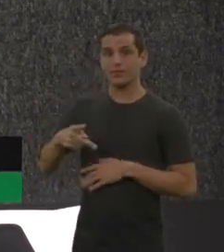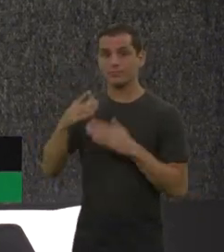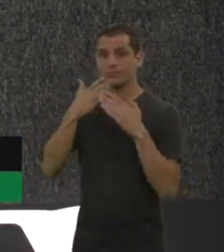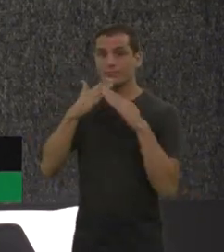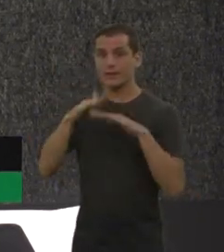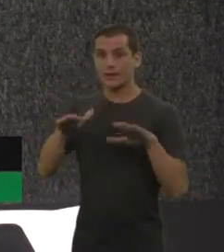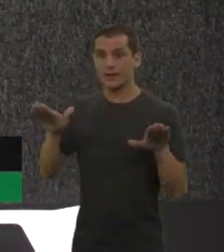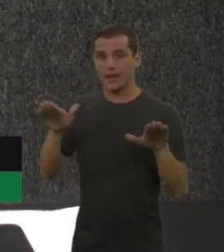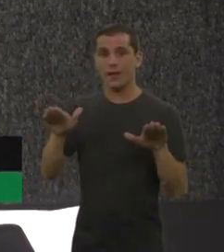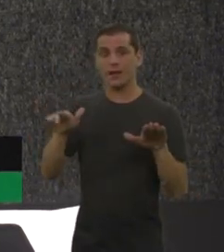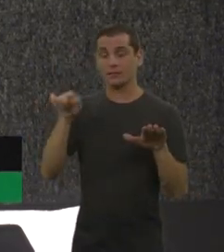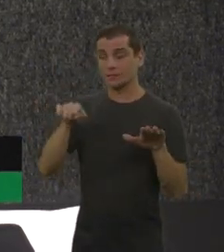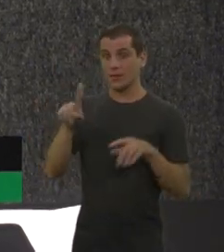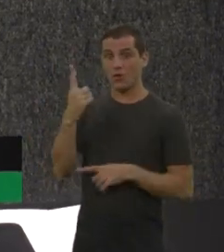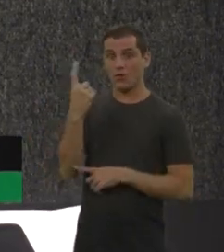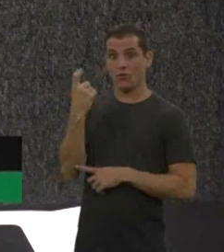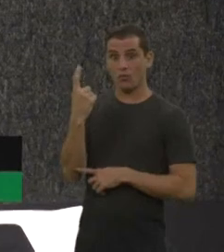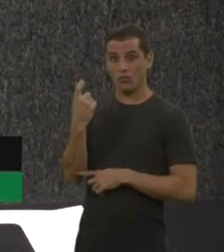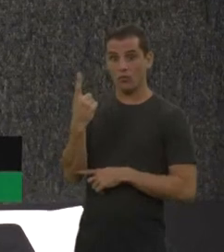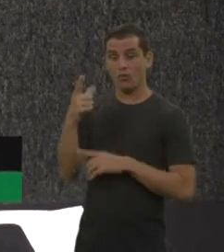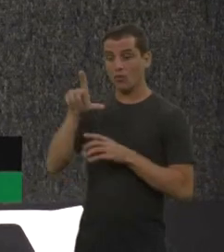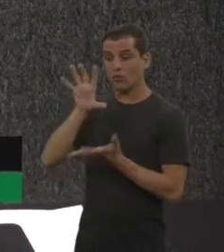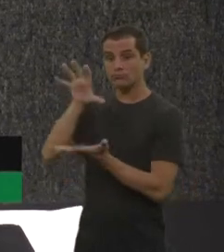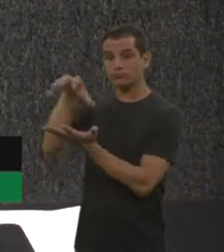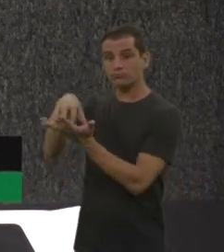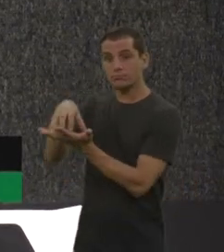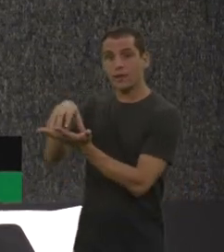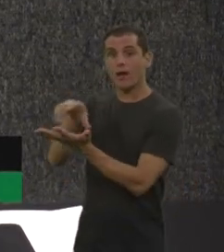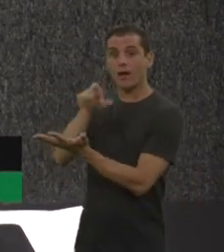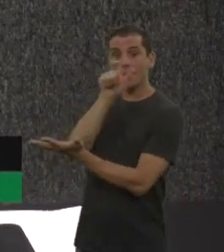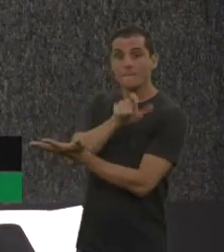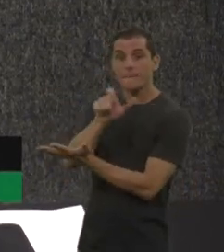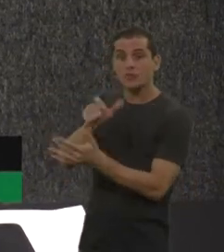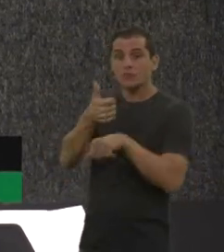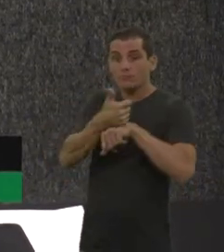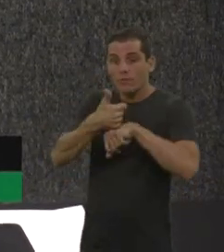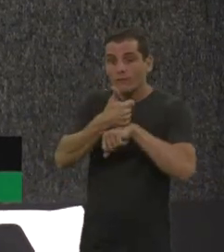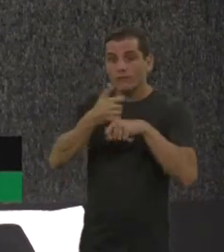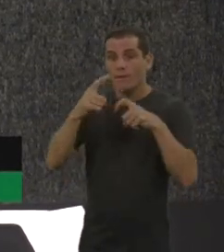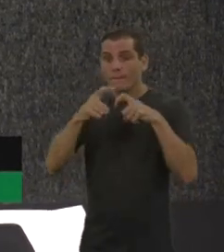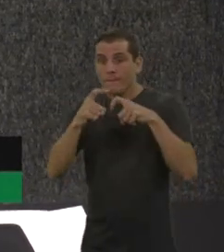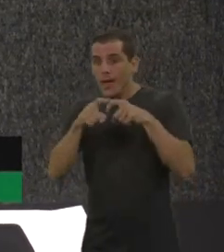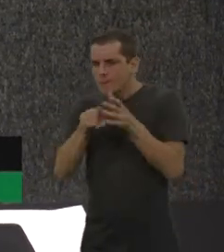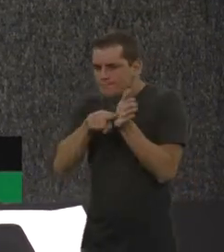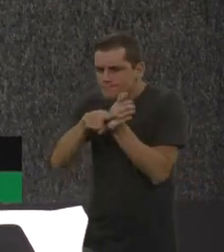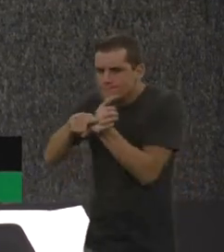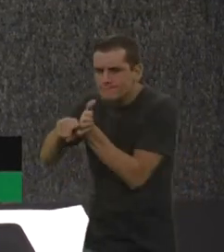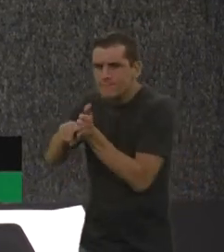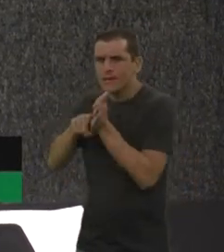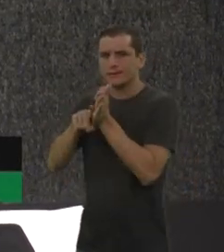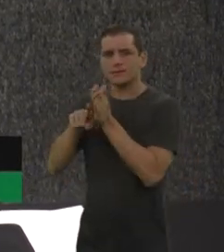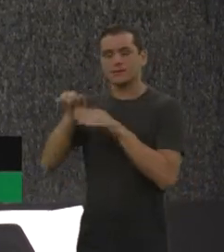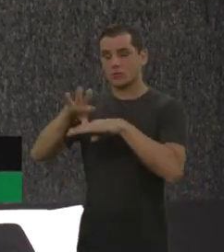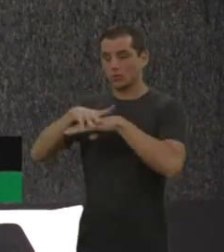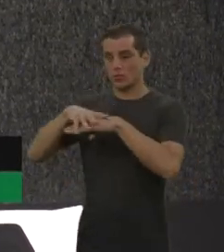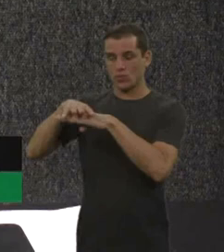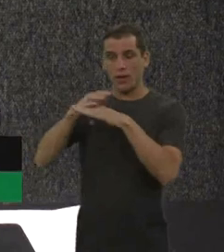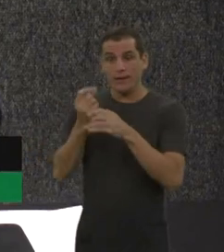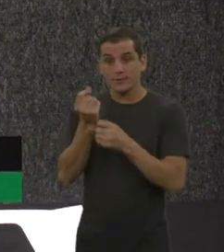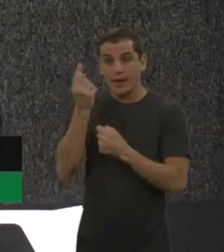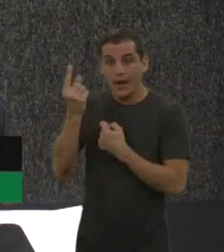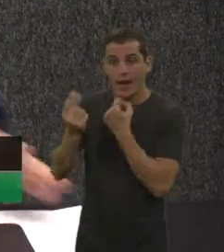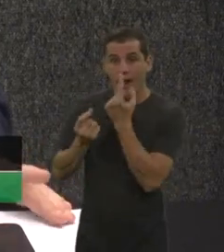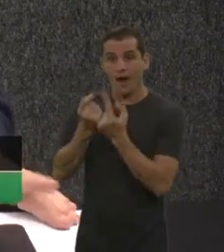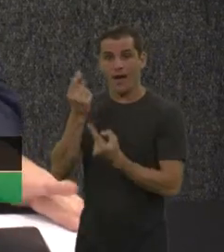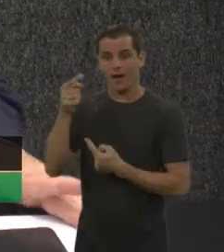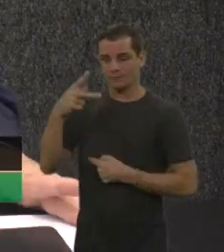centro de investigação e tratamento e abordagem dos casos de doença rara no Estado. Motivo do meu discurso,